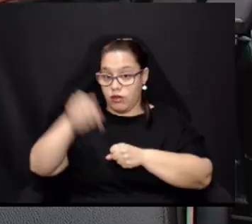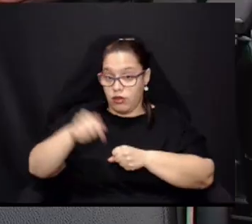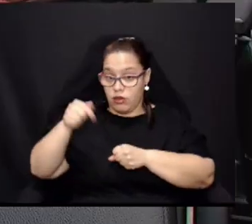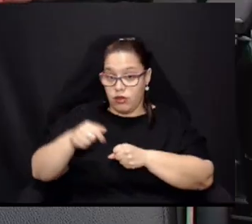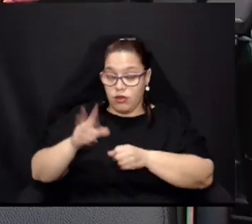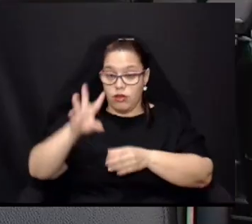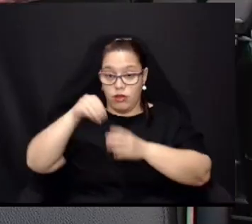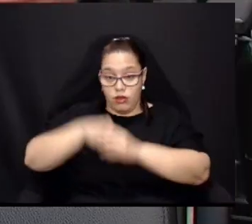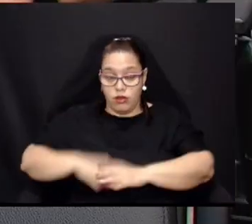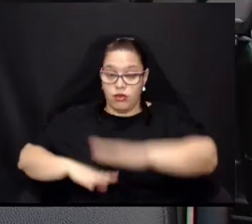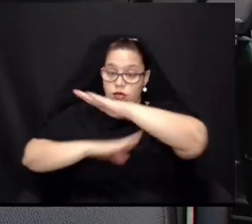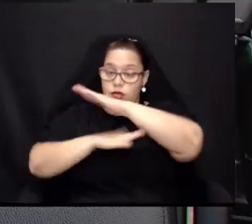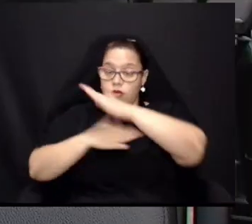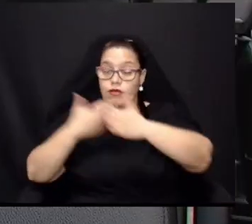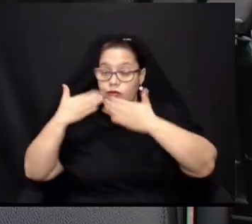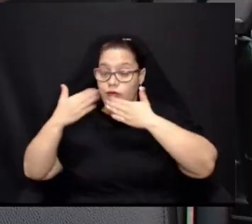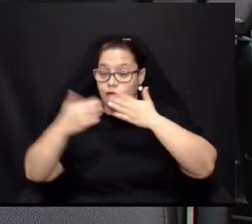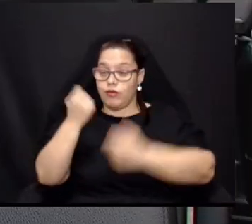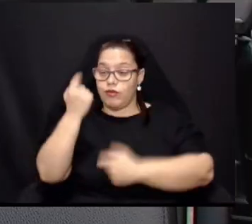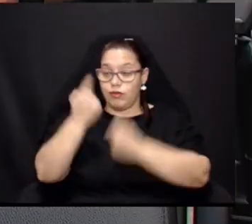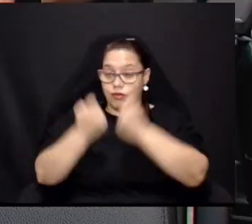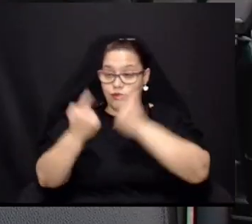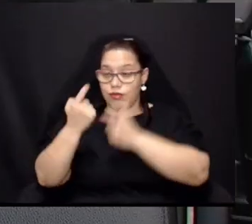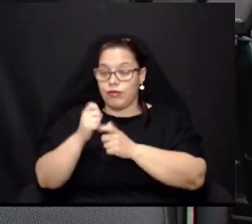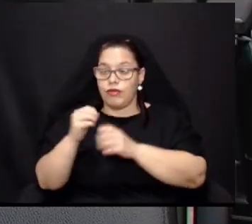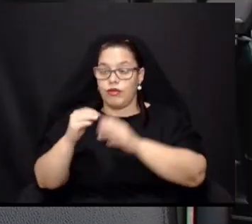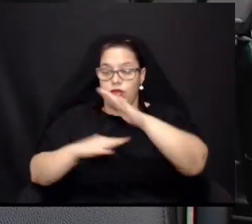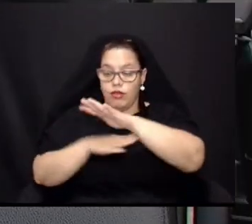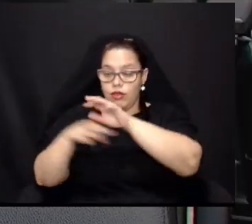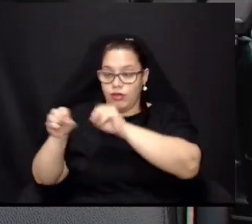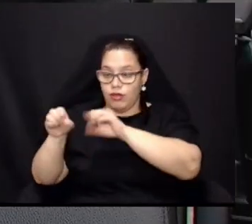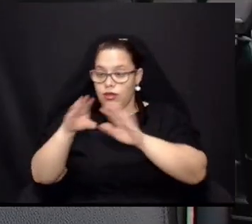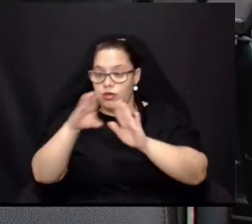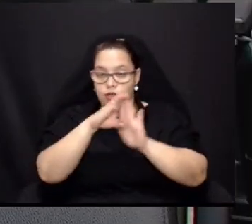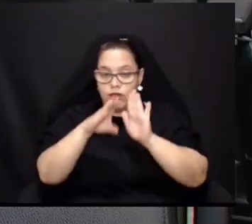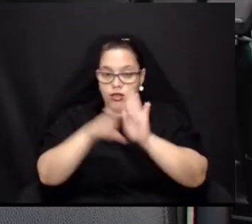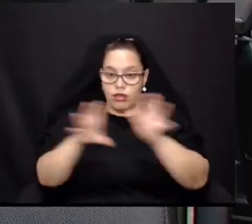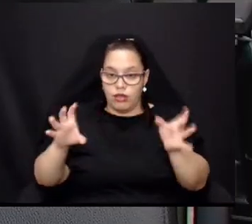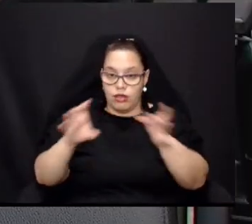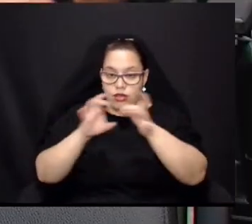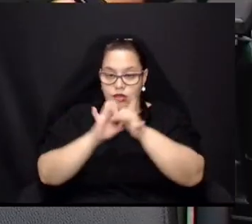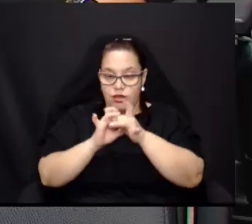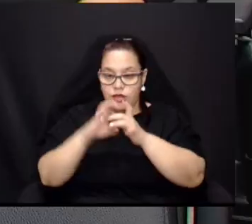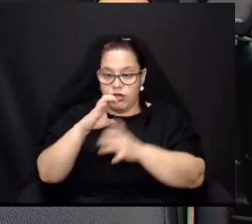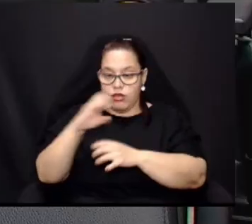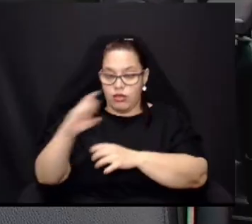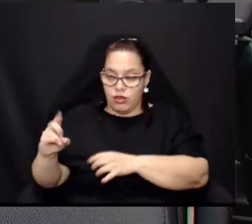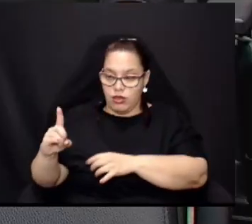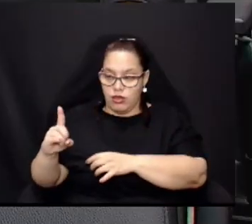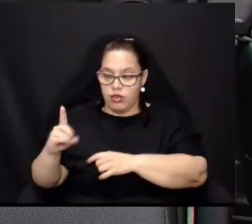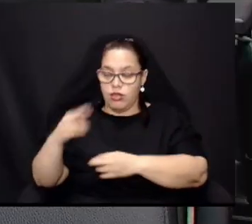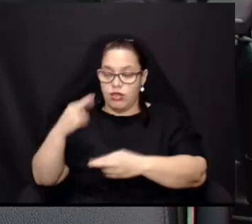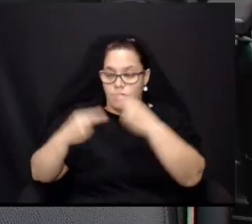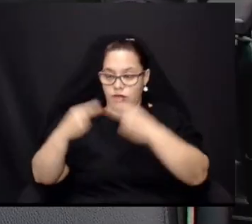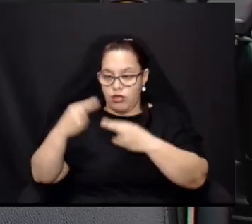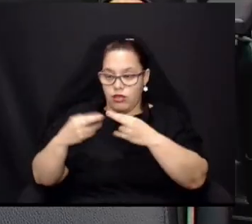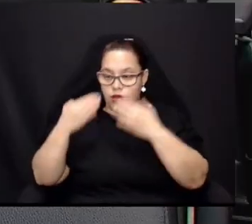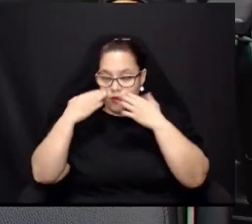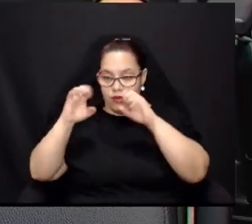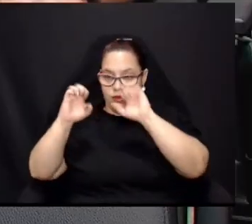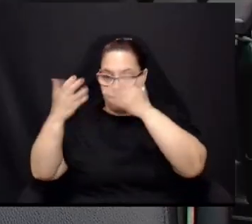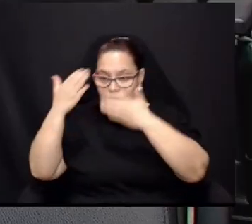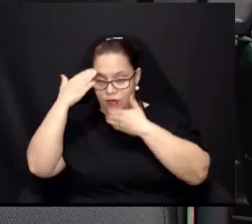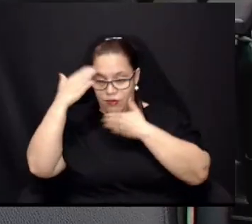contar um pouco mais sobre o Câmara Educa, esse programa vinculado na Coordenadoria de Relações Públicas e Cerimonial. Muito obrigado. Foi um prazer,